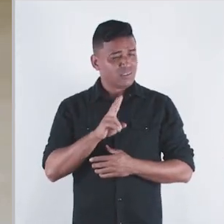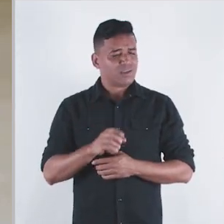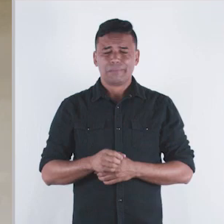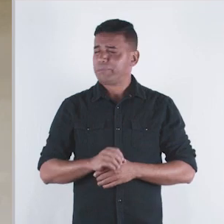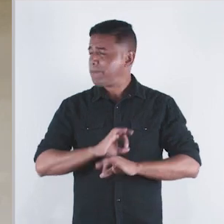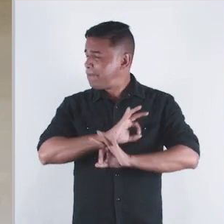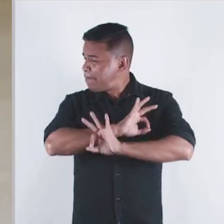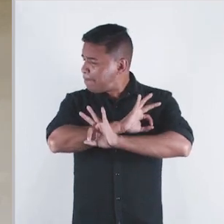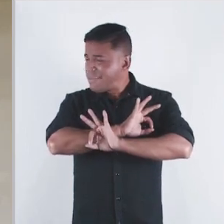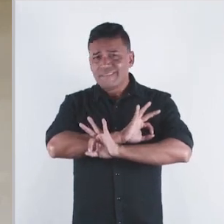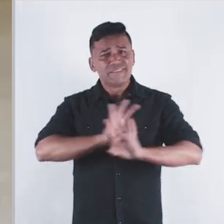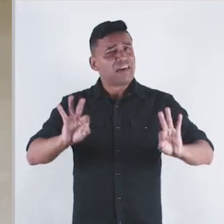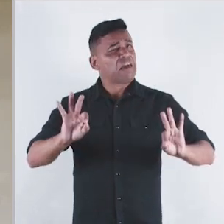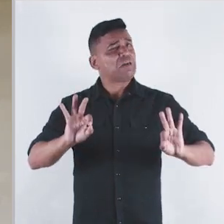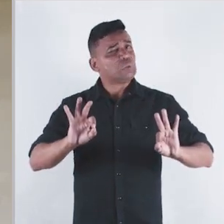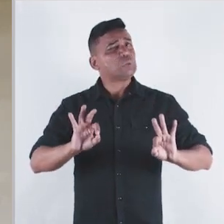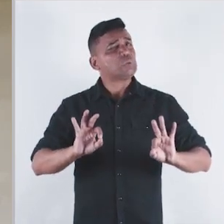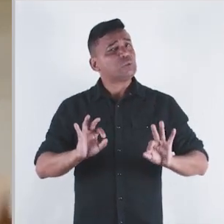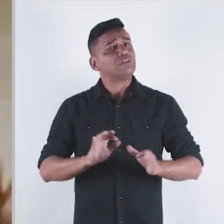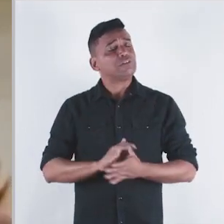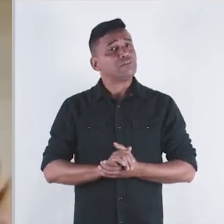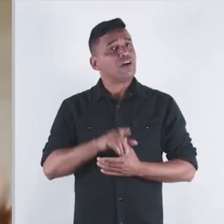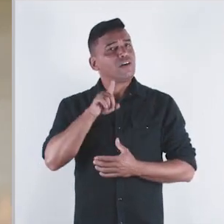acho sensacional? É você